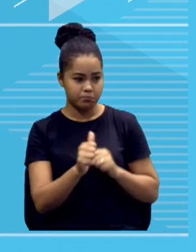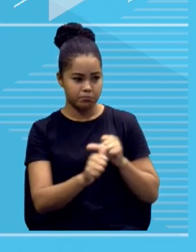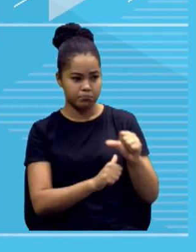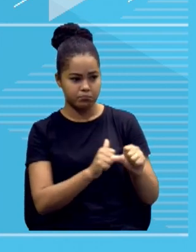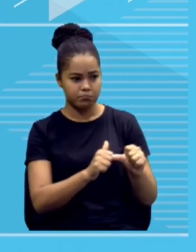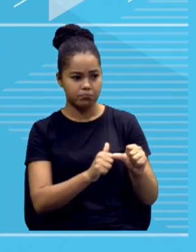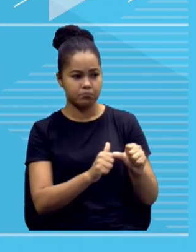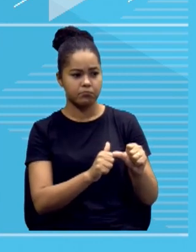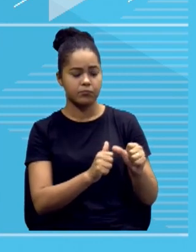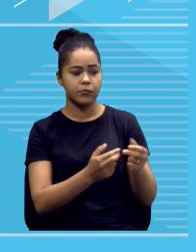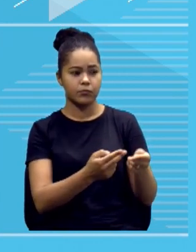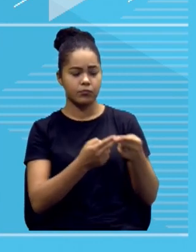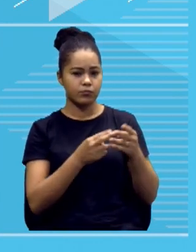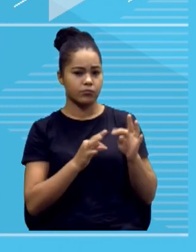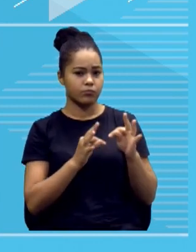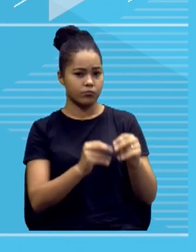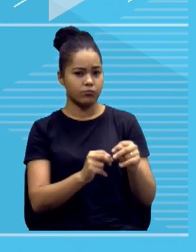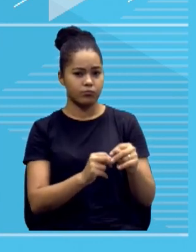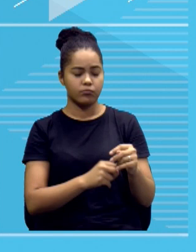existe.